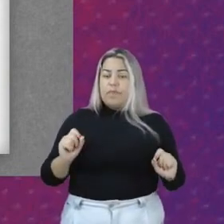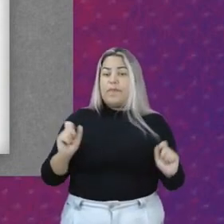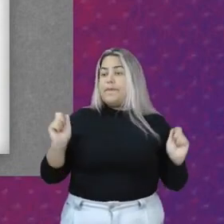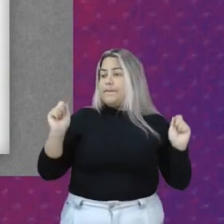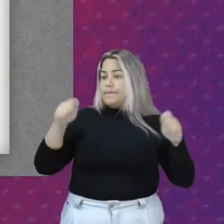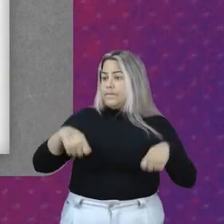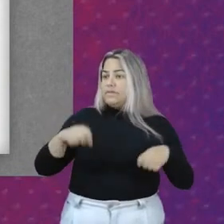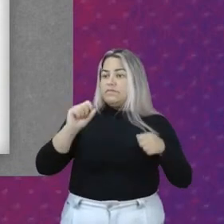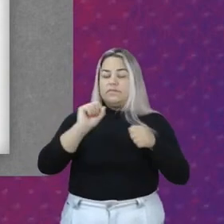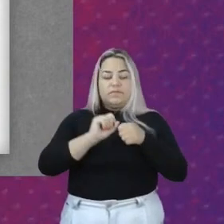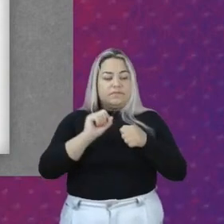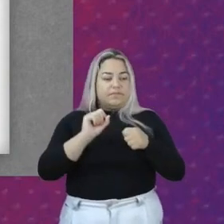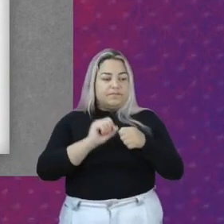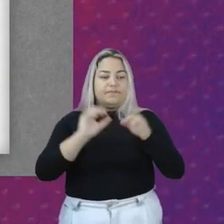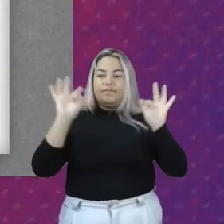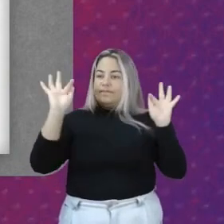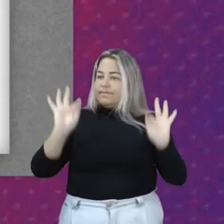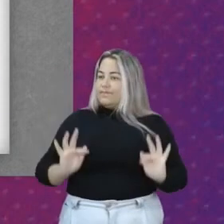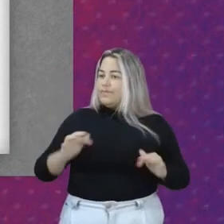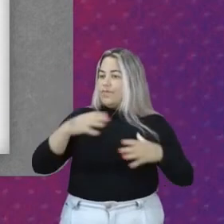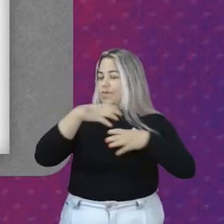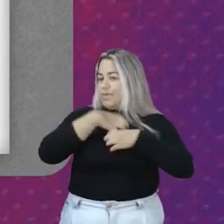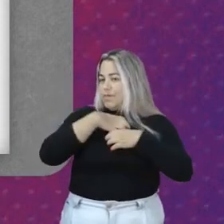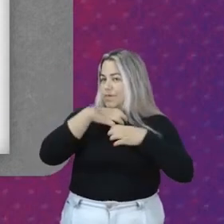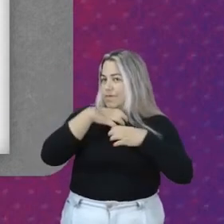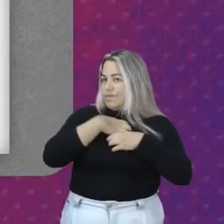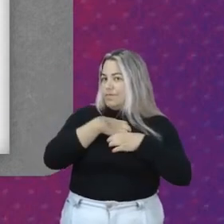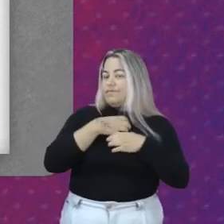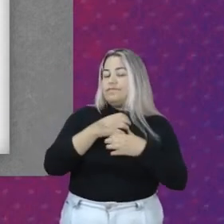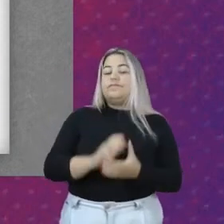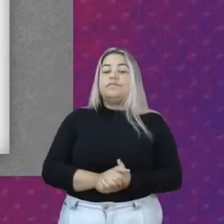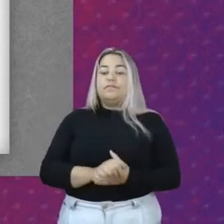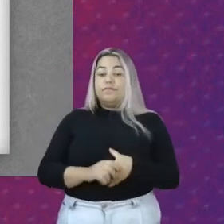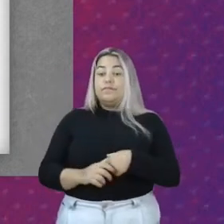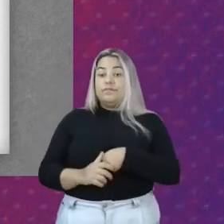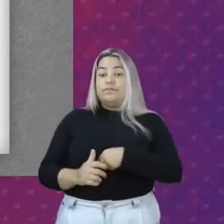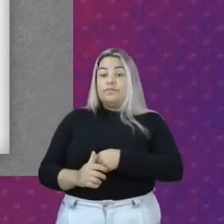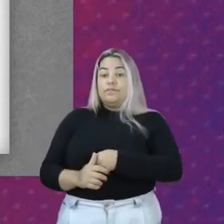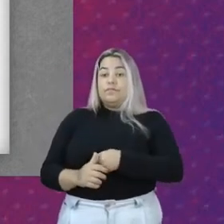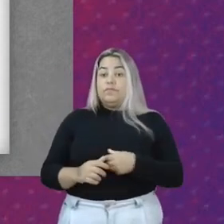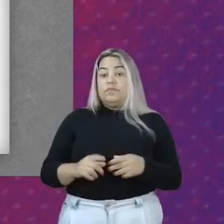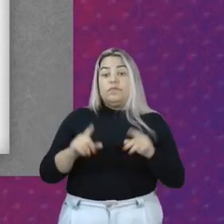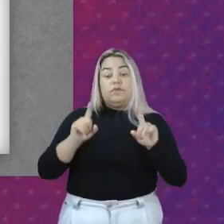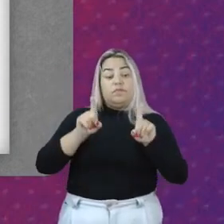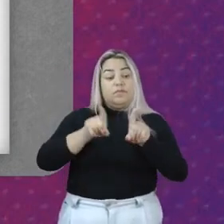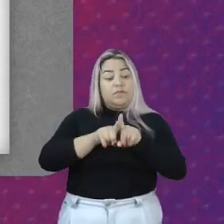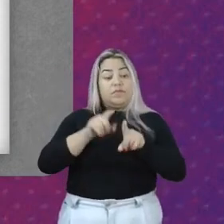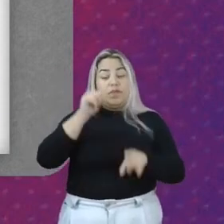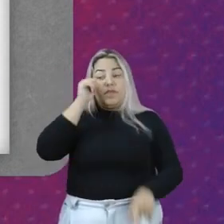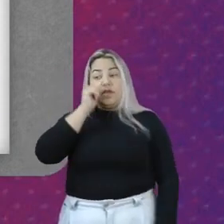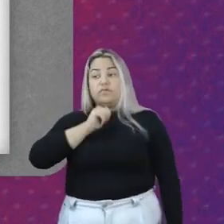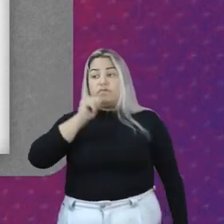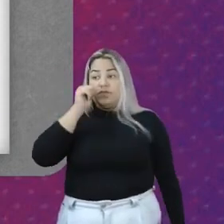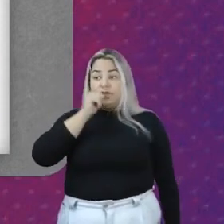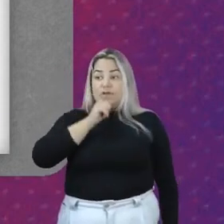precisa realizar para ser feliz, né, como o ápice da felicidade, eu também coloco nessas mulheres, né, uma